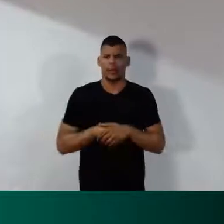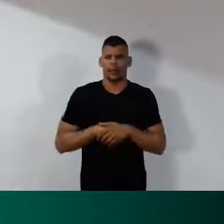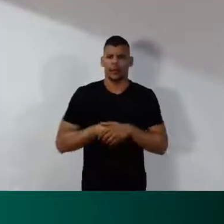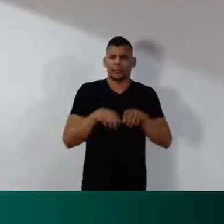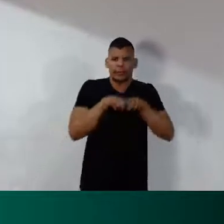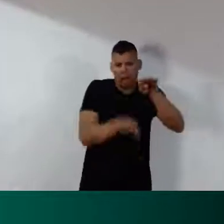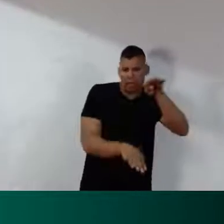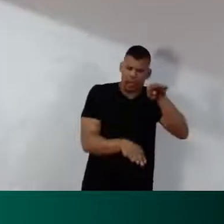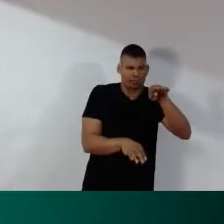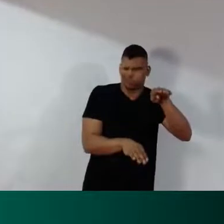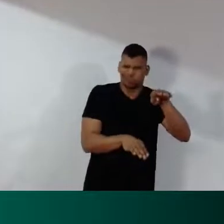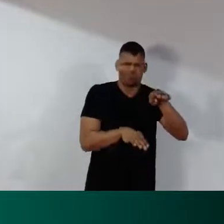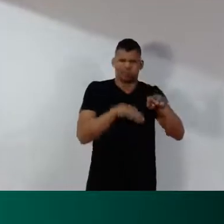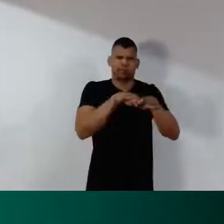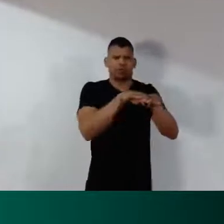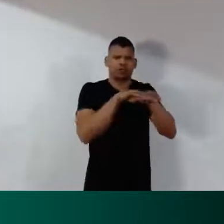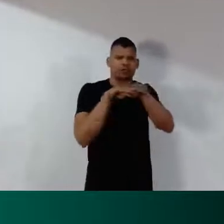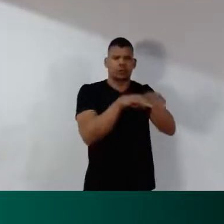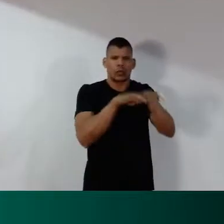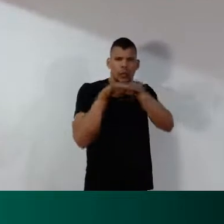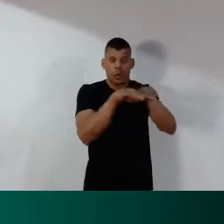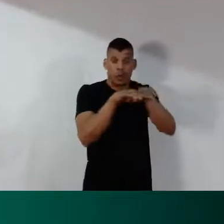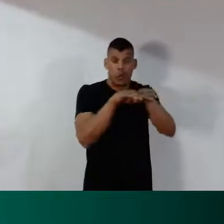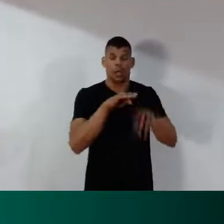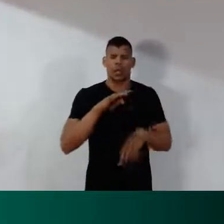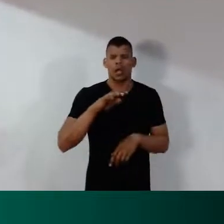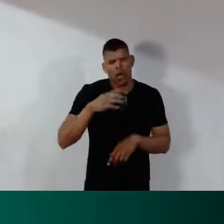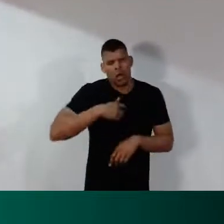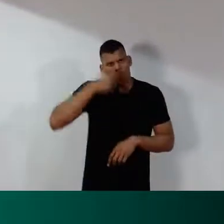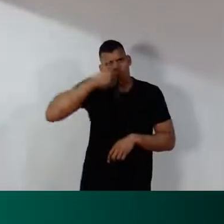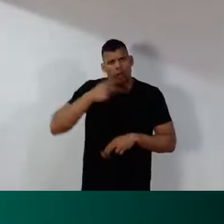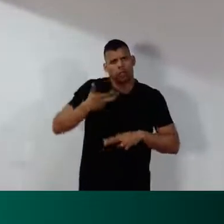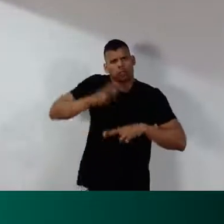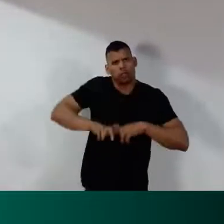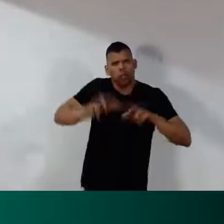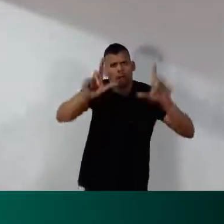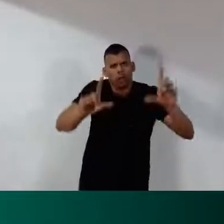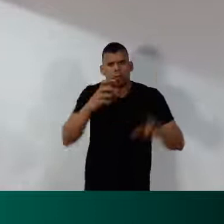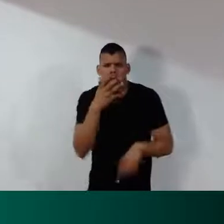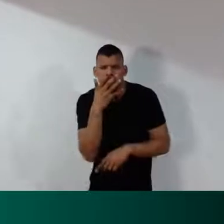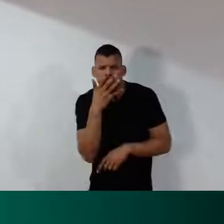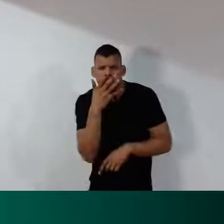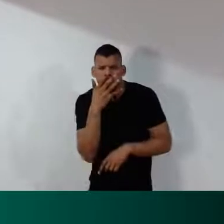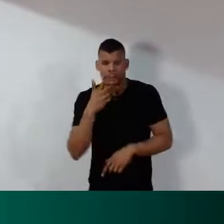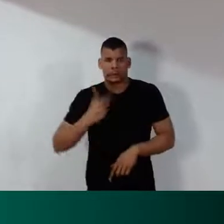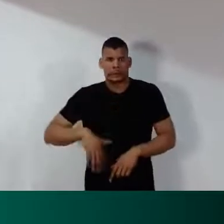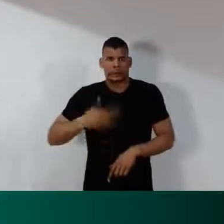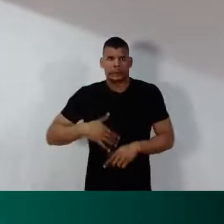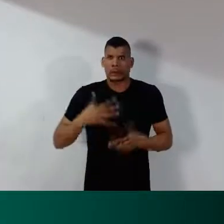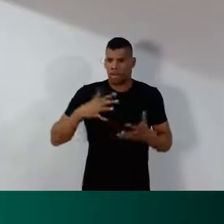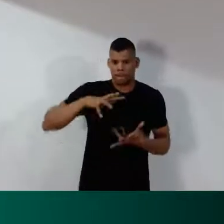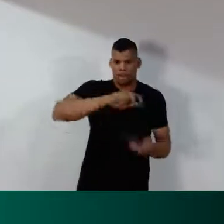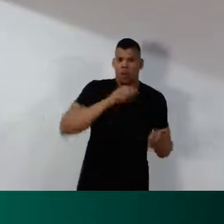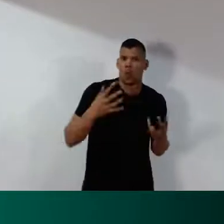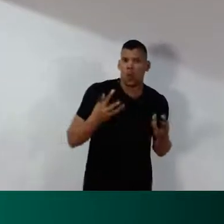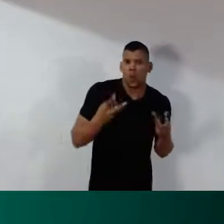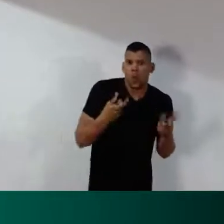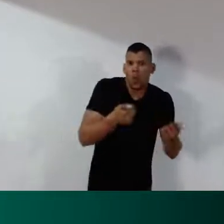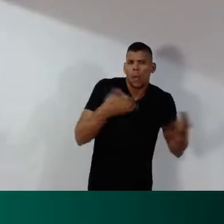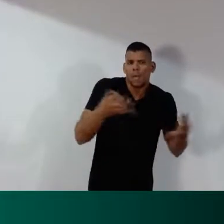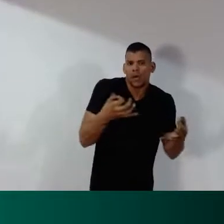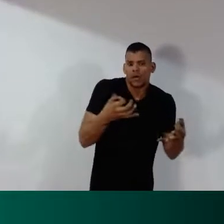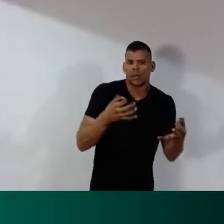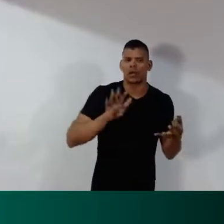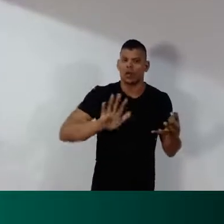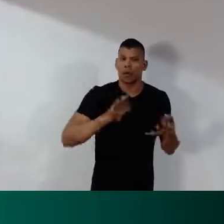desigualdades sumiram isso ficou muito forte na minha cabeça eu eu guardei hoje o que uns 20